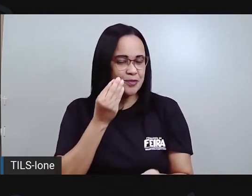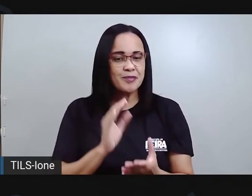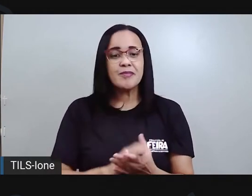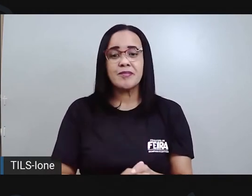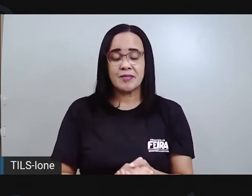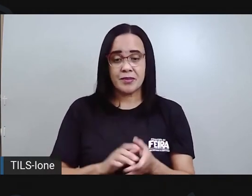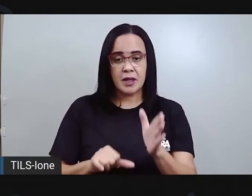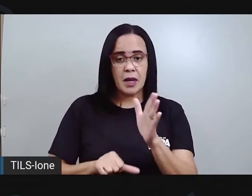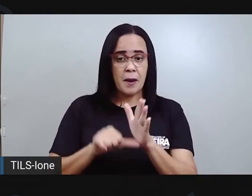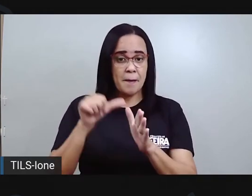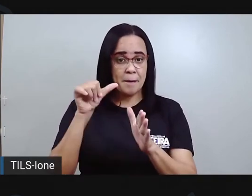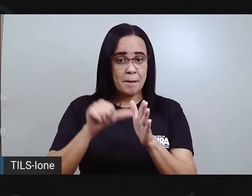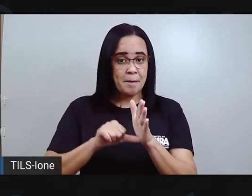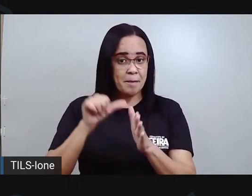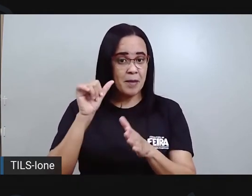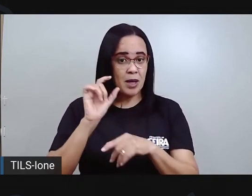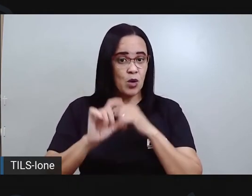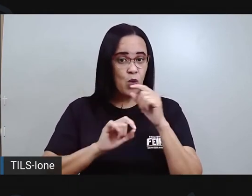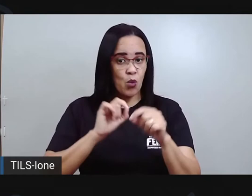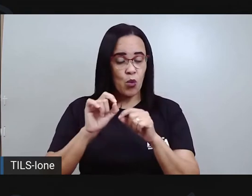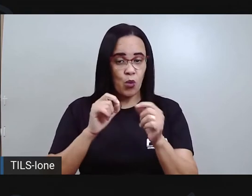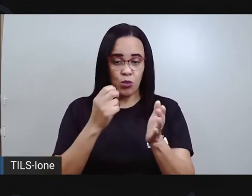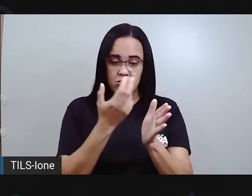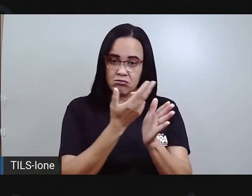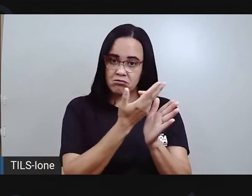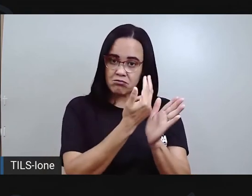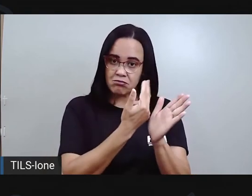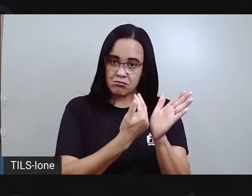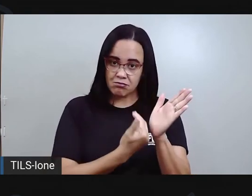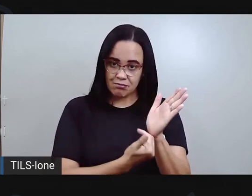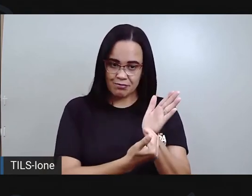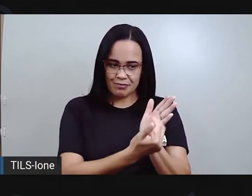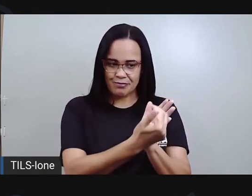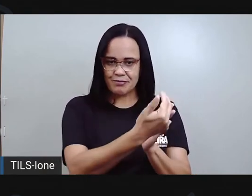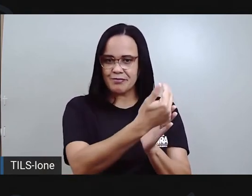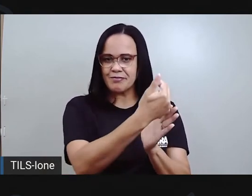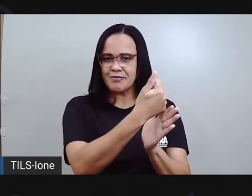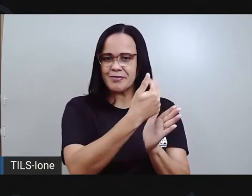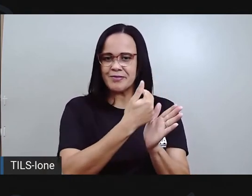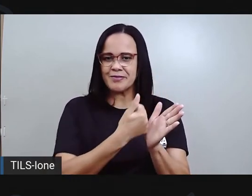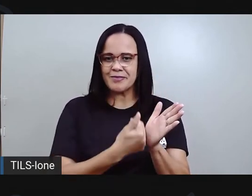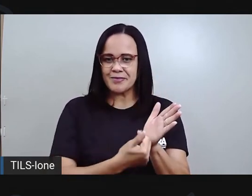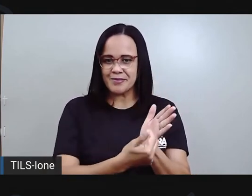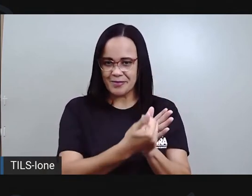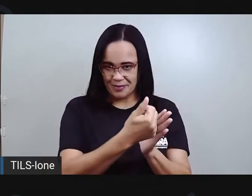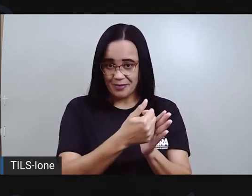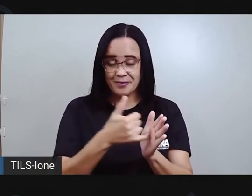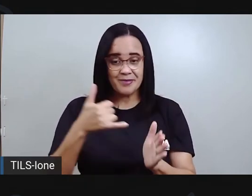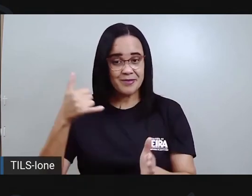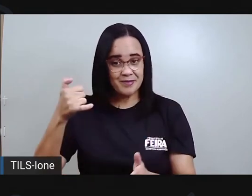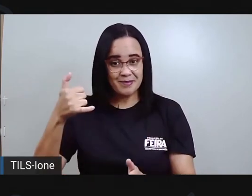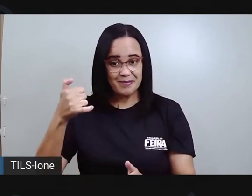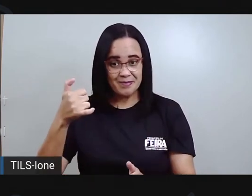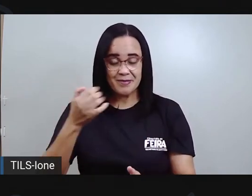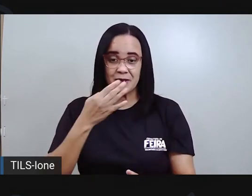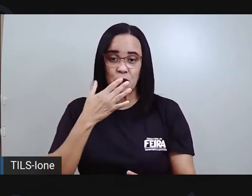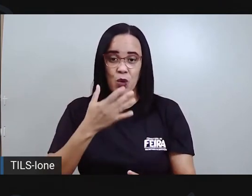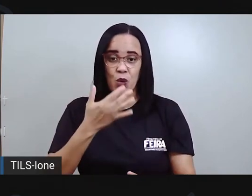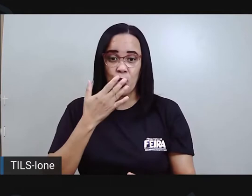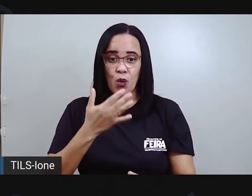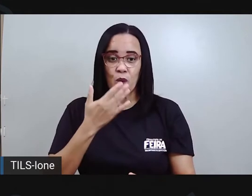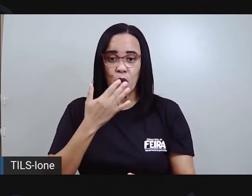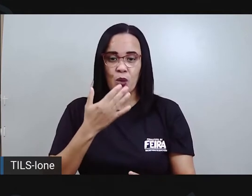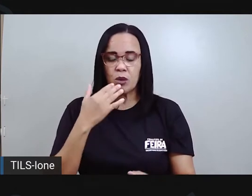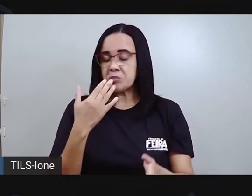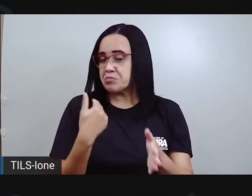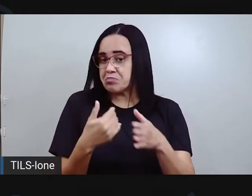gente desenhar nesse filtro. Então, vamos pegar as canetinhas coloridas e podemos fazer o desenho que a